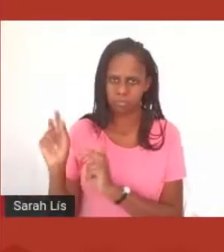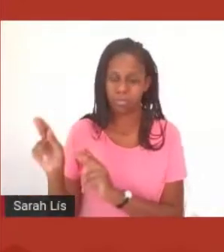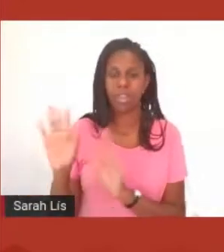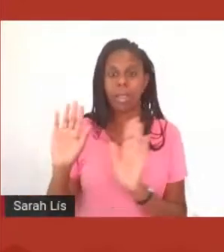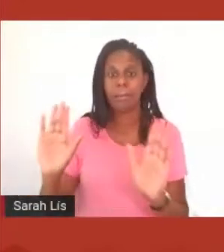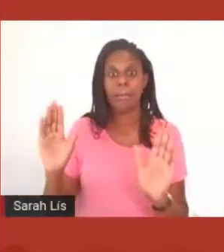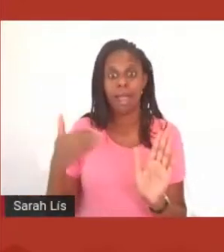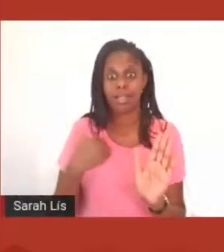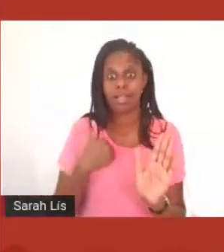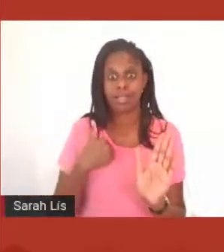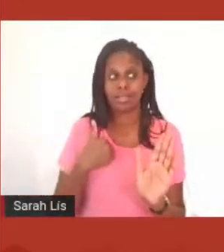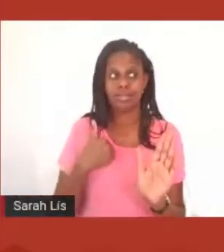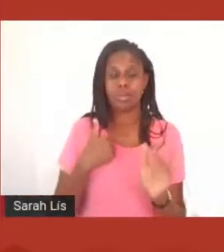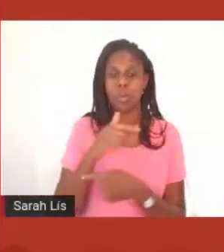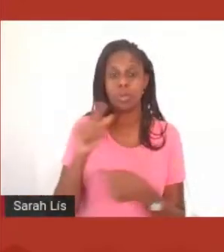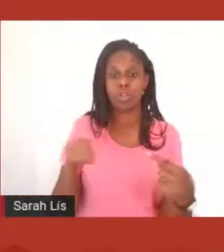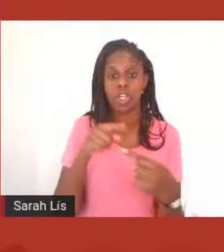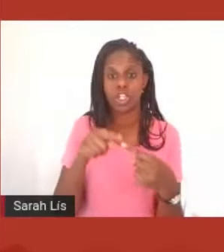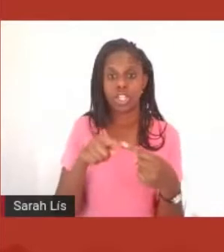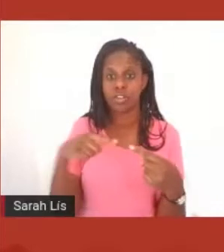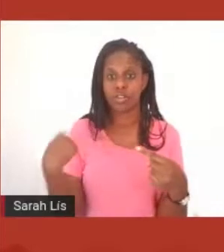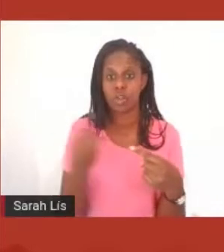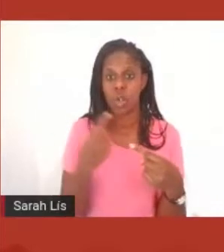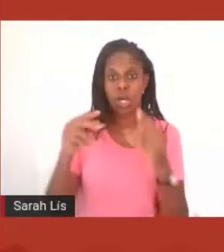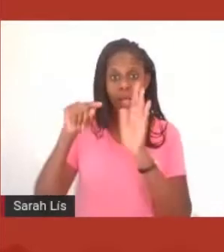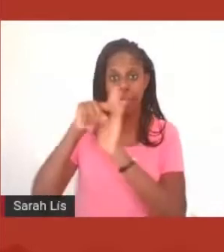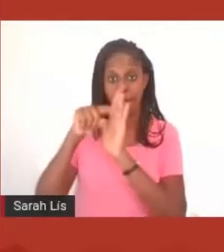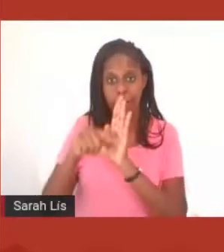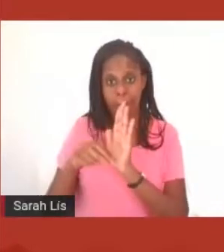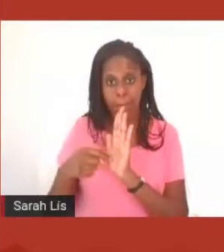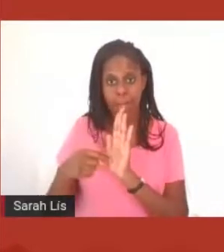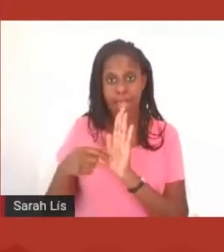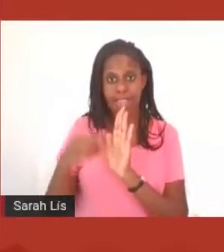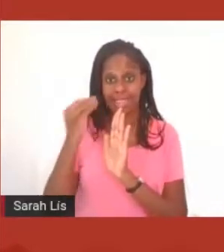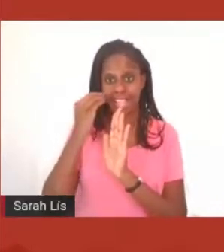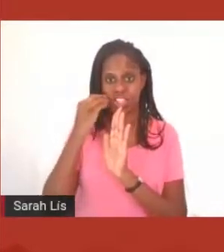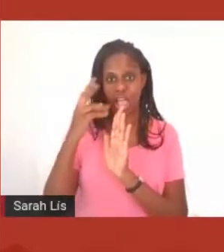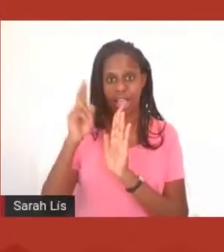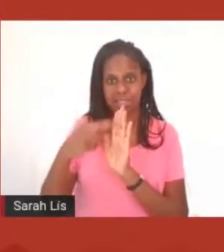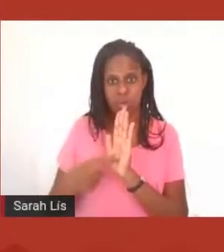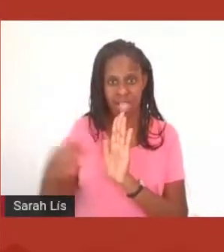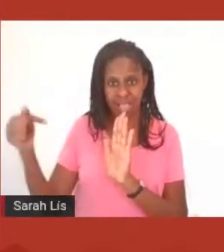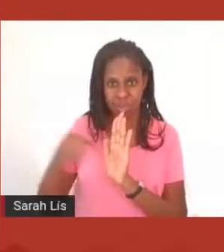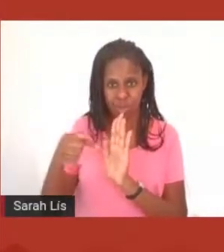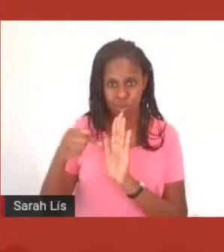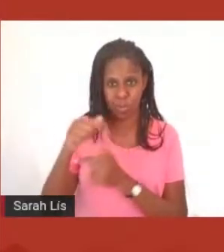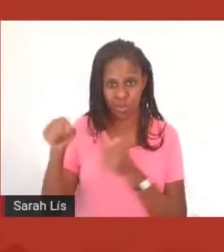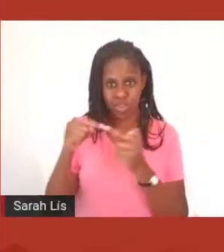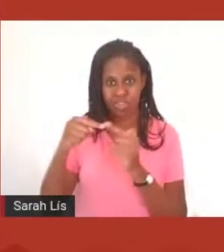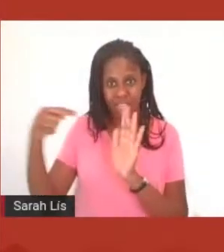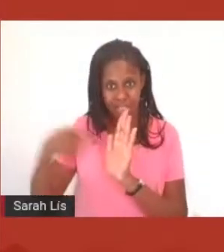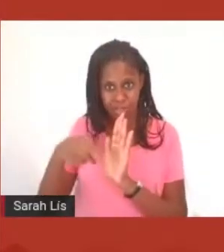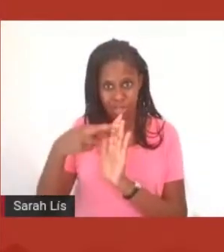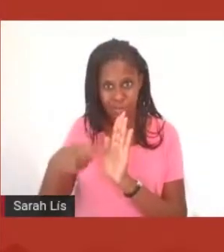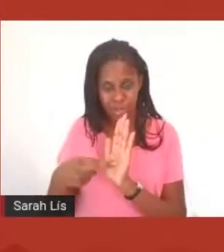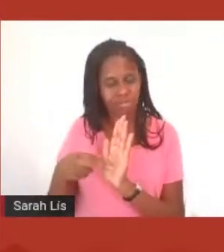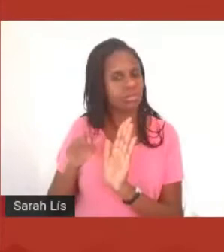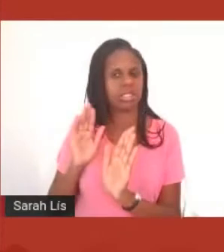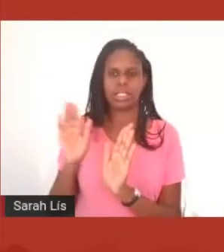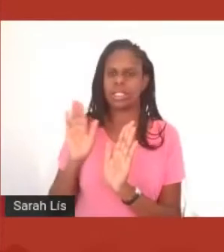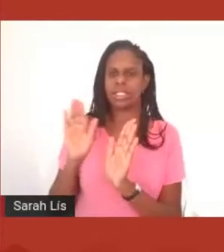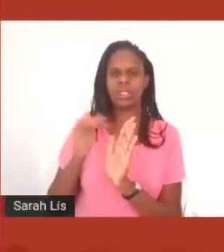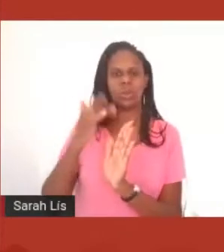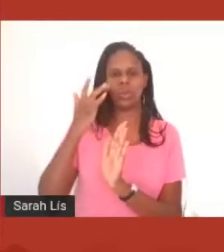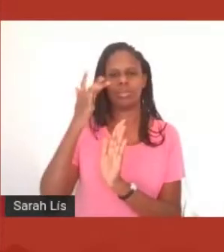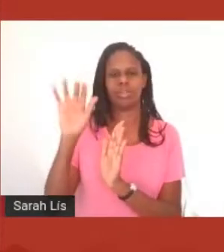que o nosso objetivo é conseguir responder aquelas alternativas do teste. Então, eu não sei se a interpretação